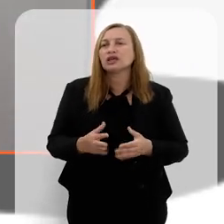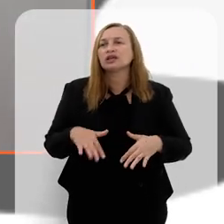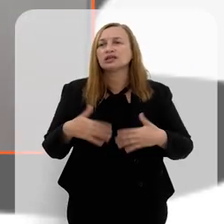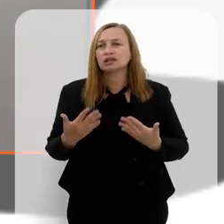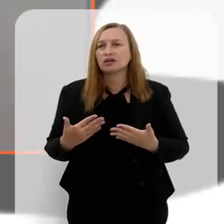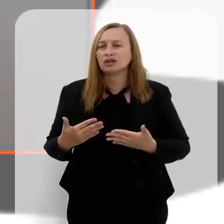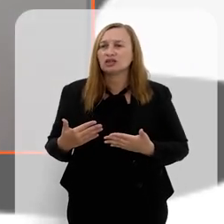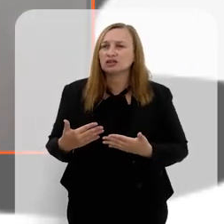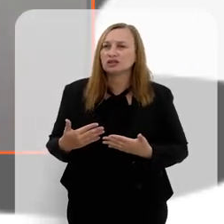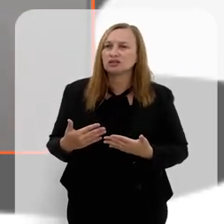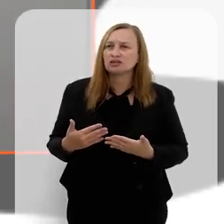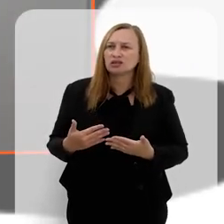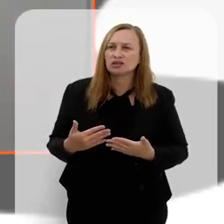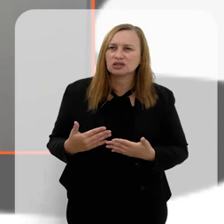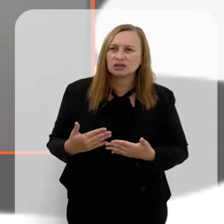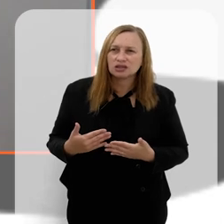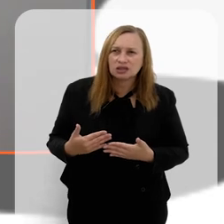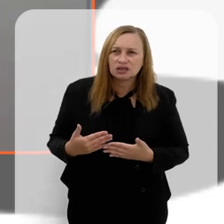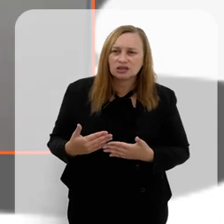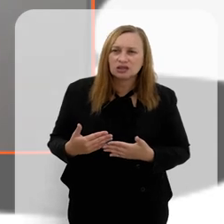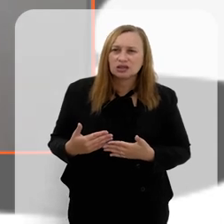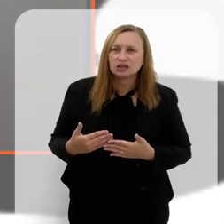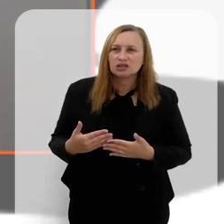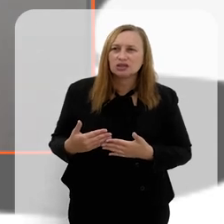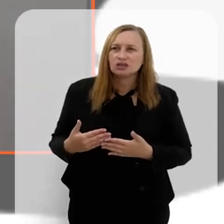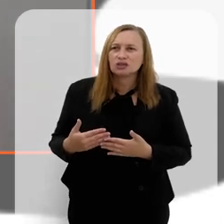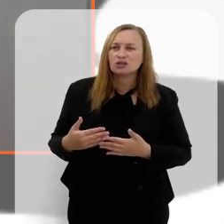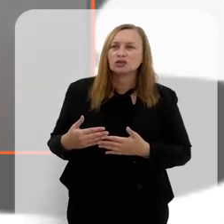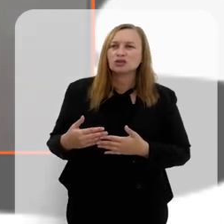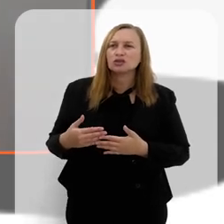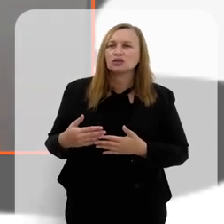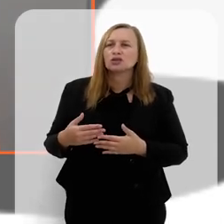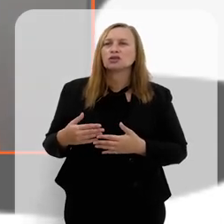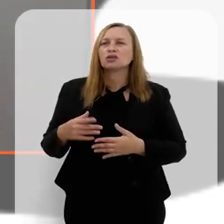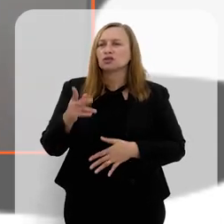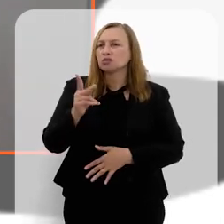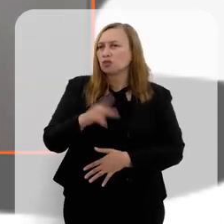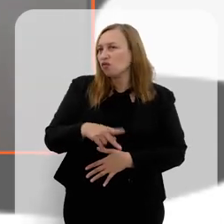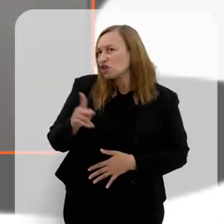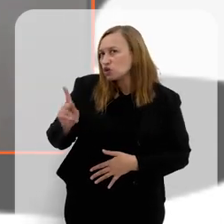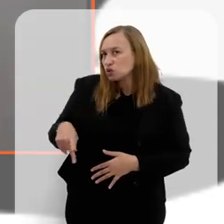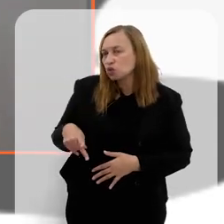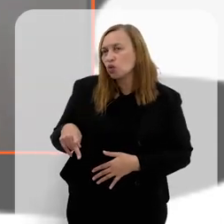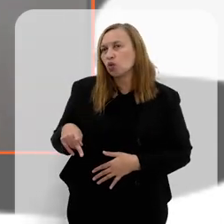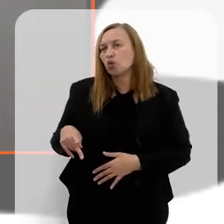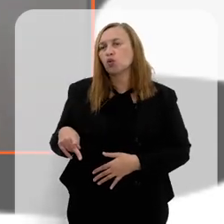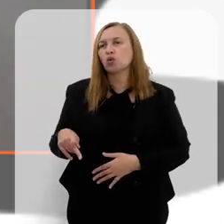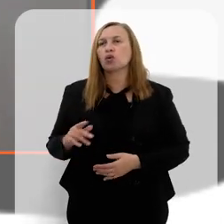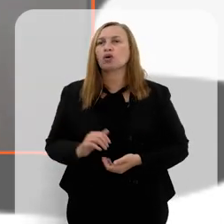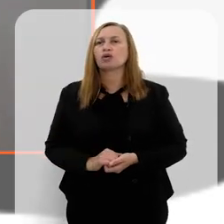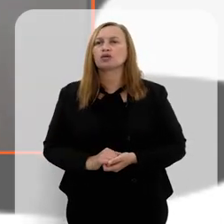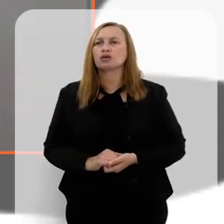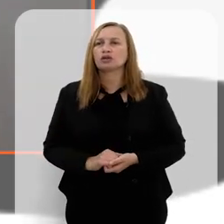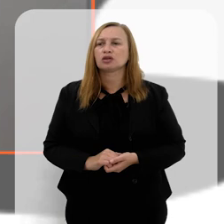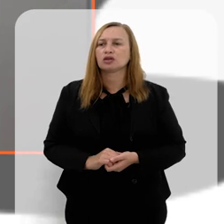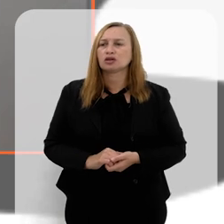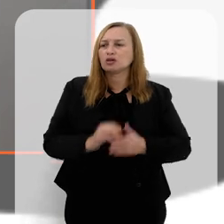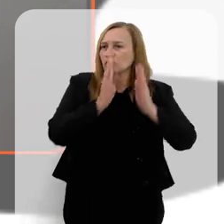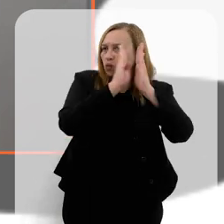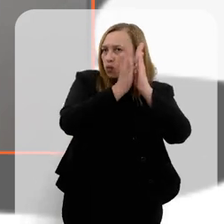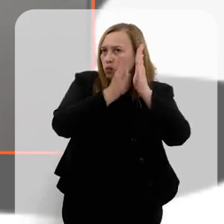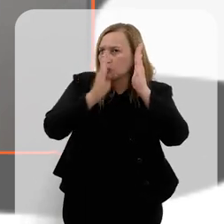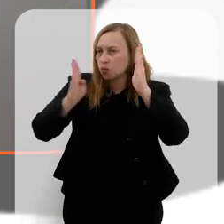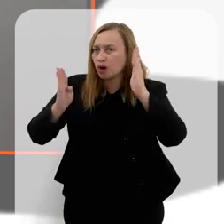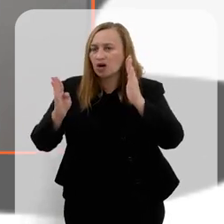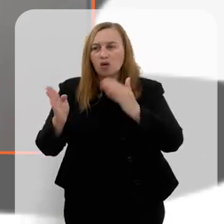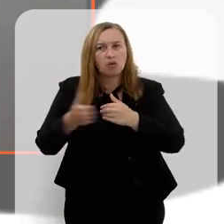né? Então, a gente passa noções básicas de filosofia para os animadores, que pode ser um professor, pode ser um bibliotecário,